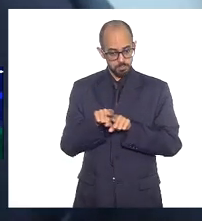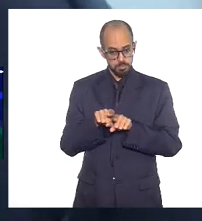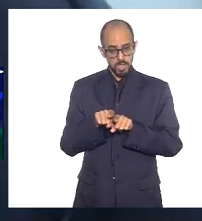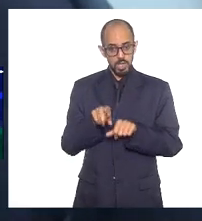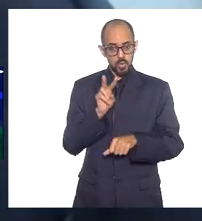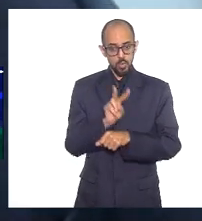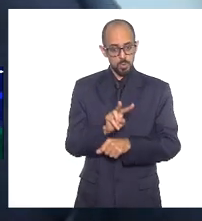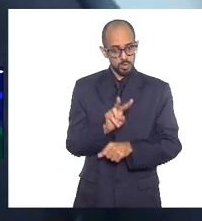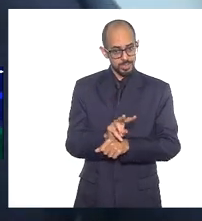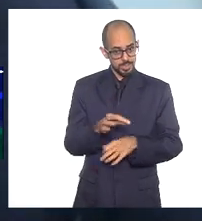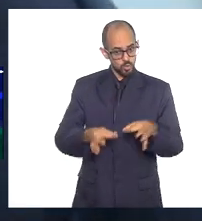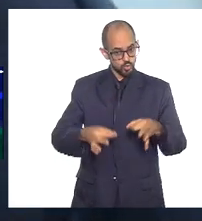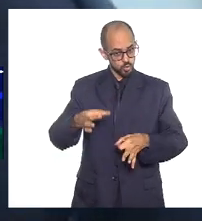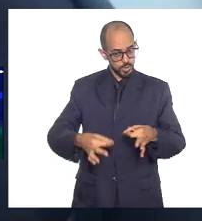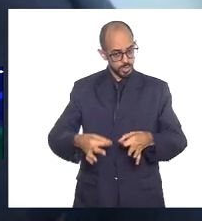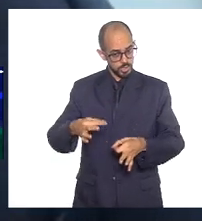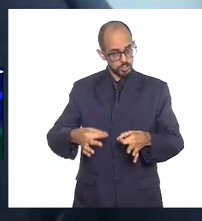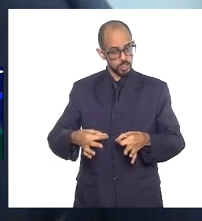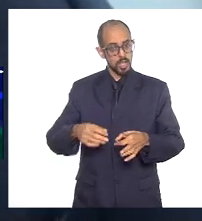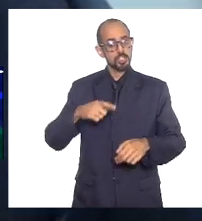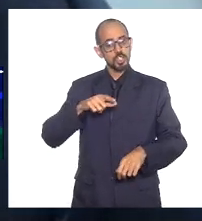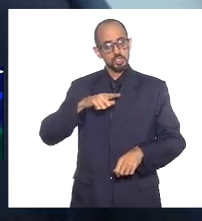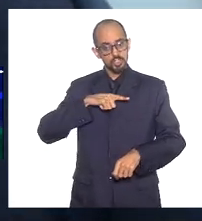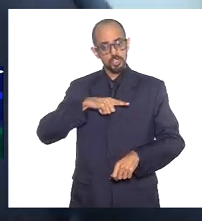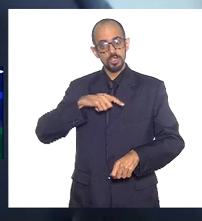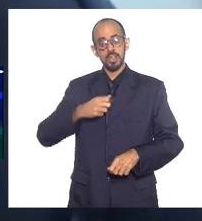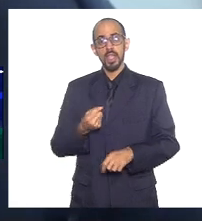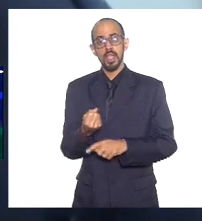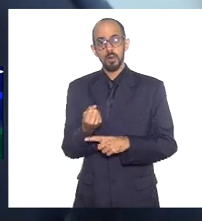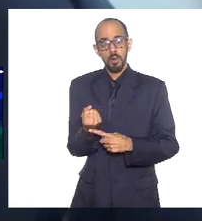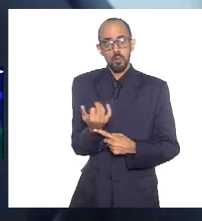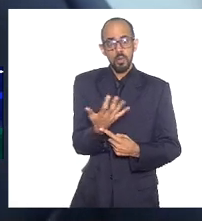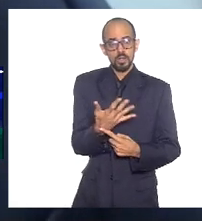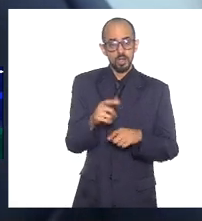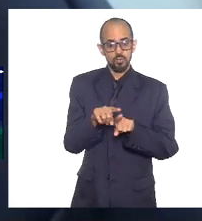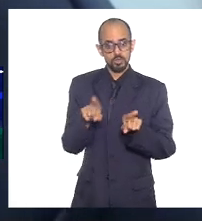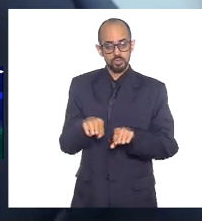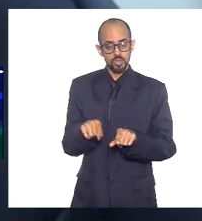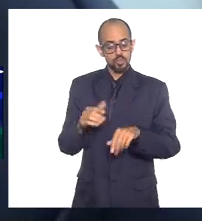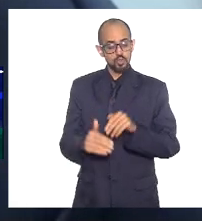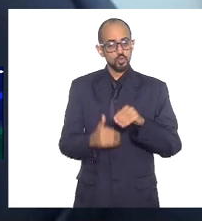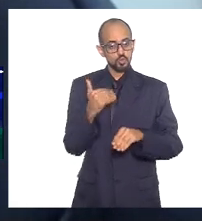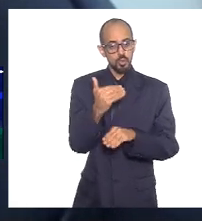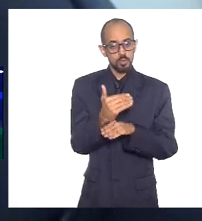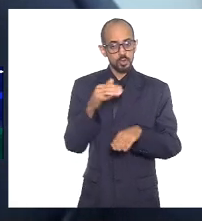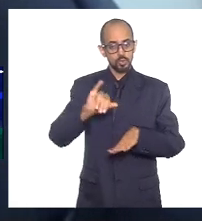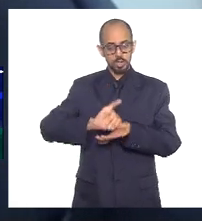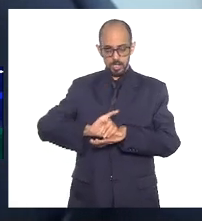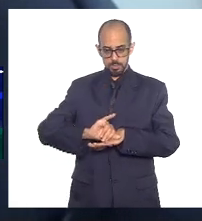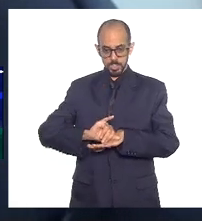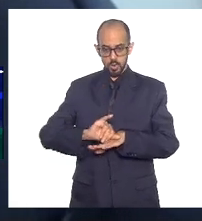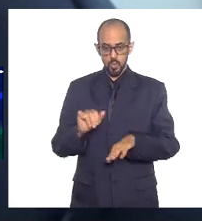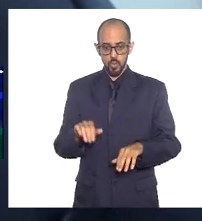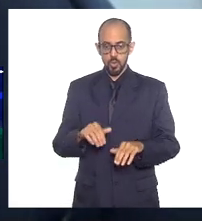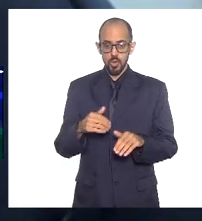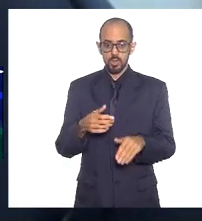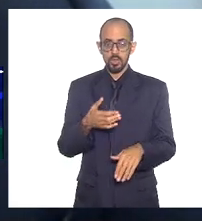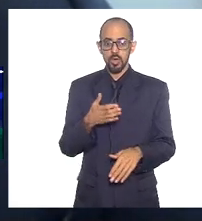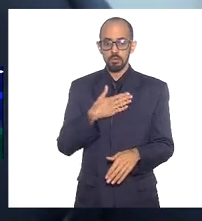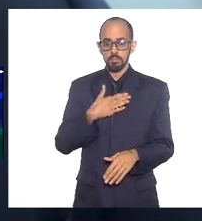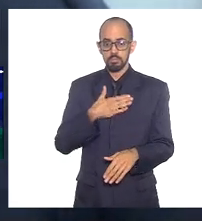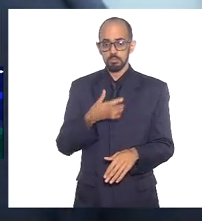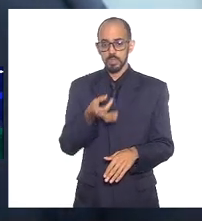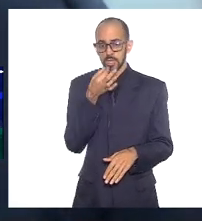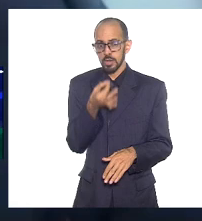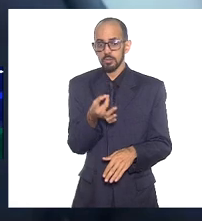acréscimo qualitativo na segurança pública das cidades, sobretudo na região metropolitana. Então, o intuito aqui, obviamente,